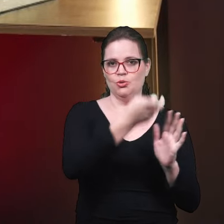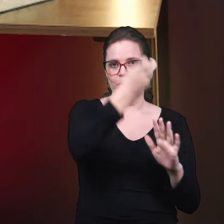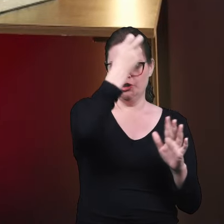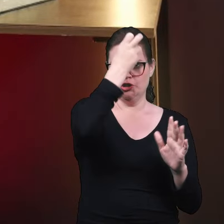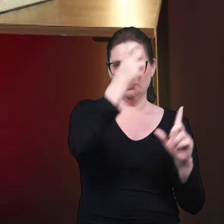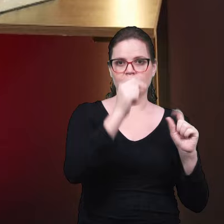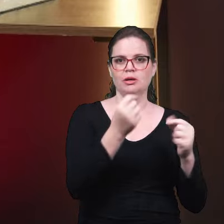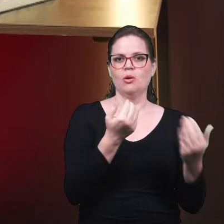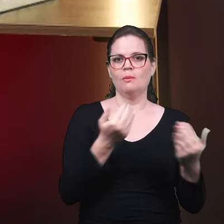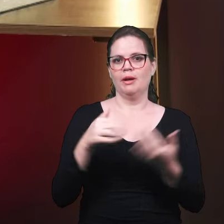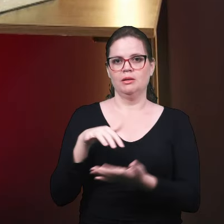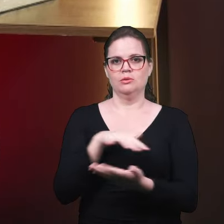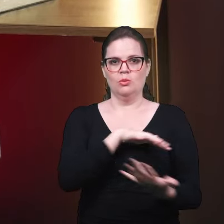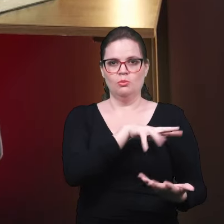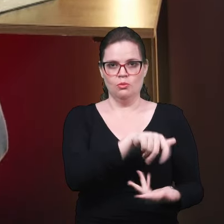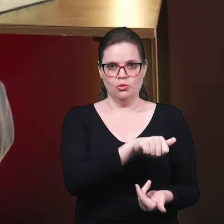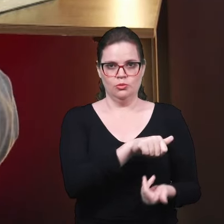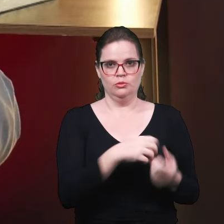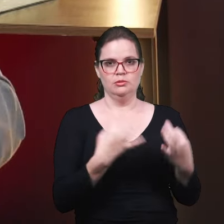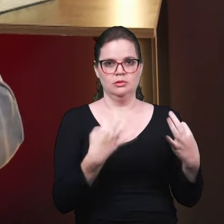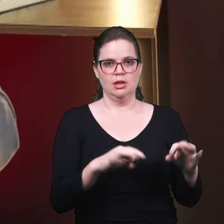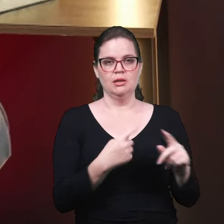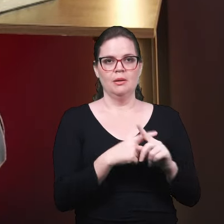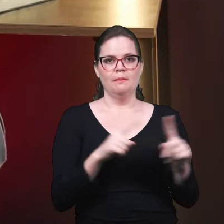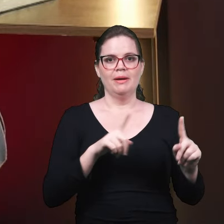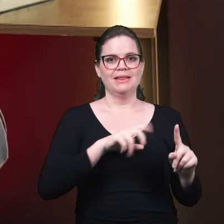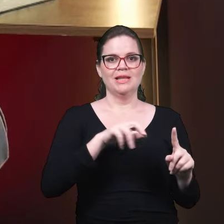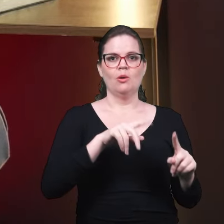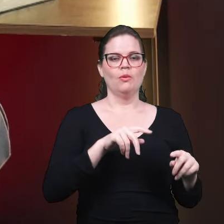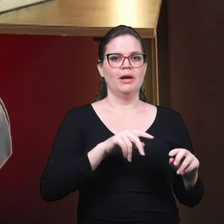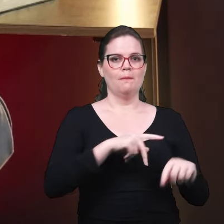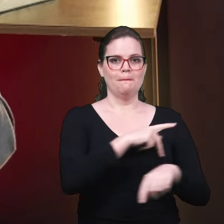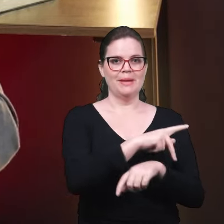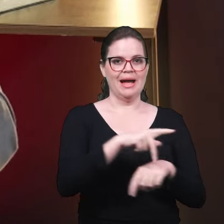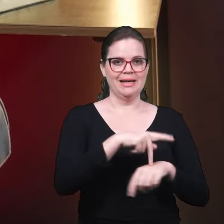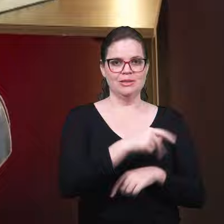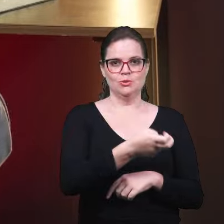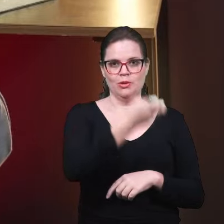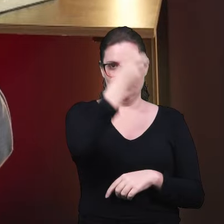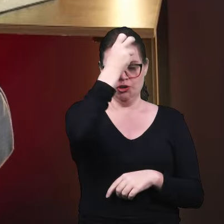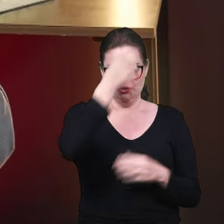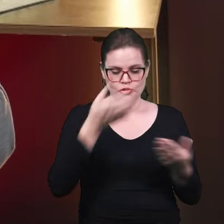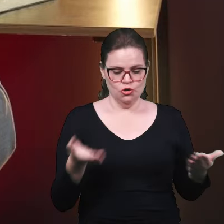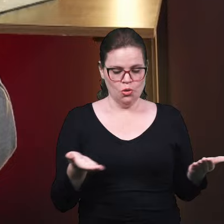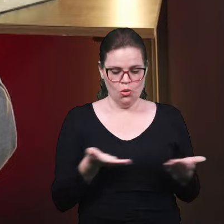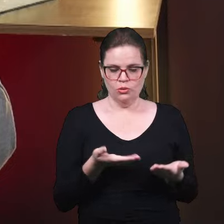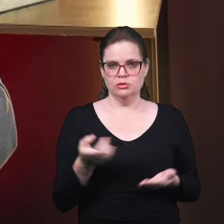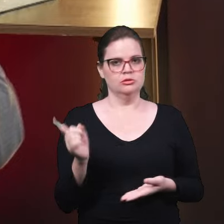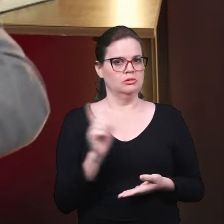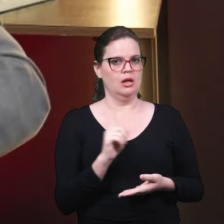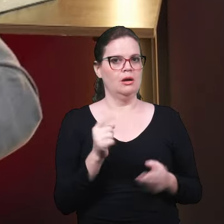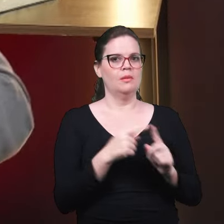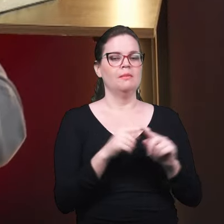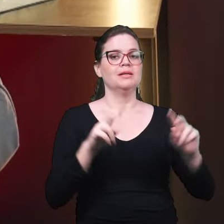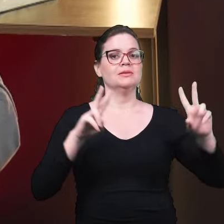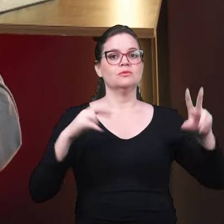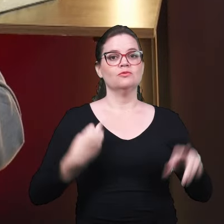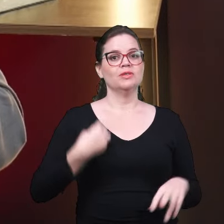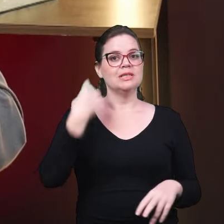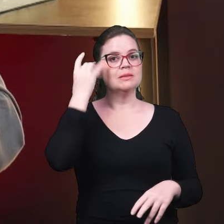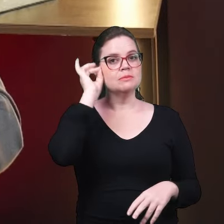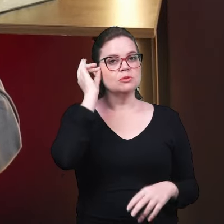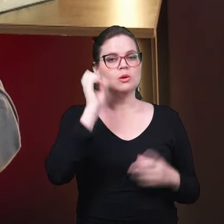Não nos referenciando à nação do Egito nos dias de hoje, mas de uma forma